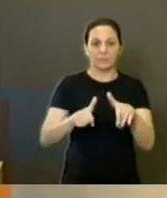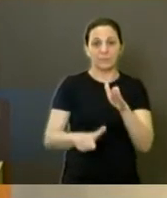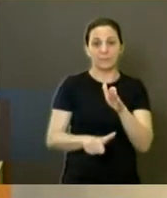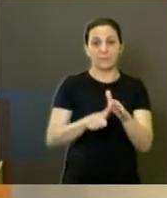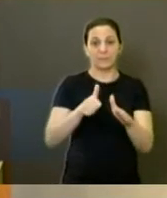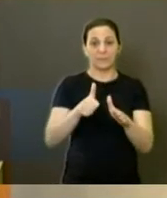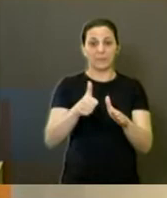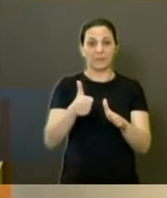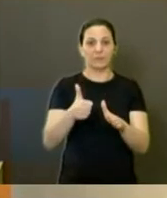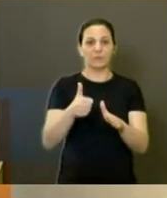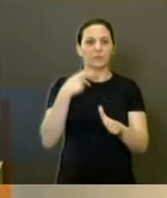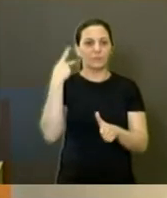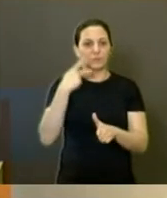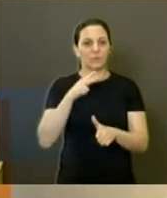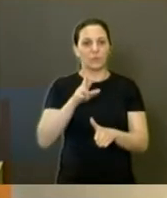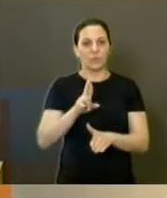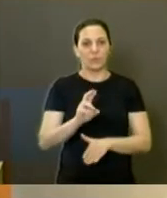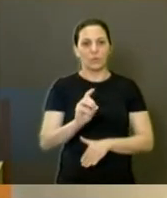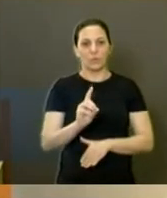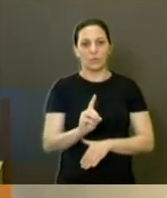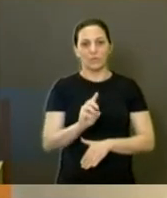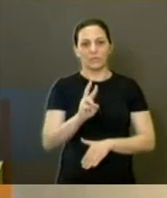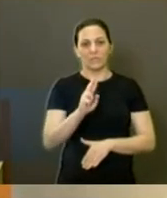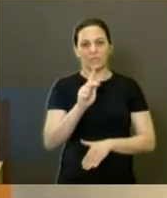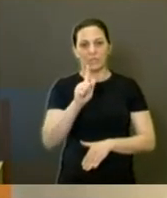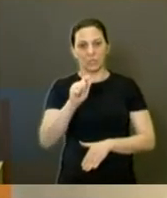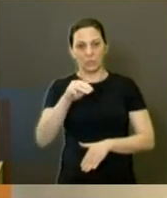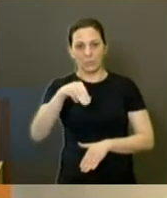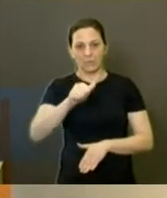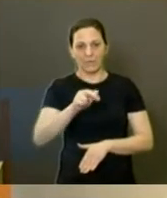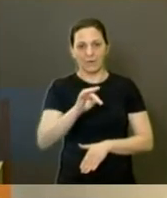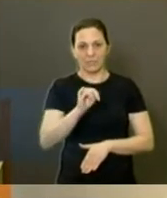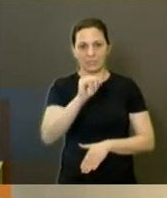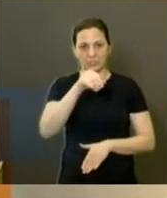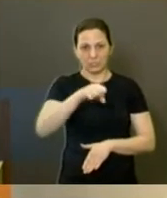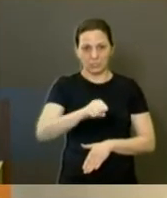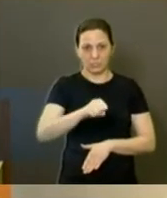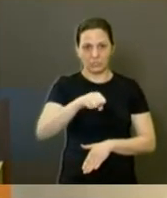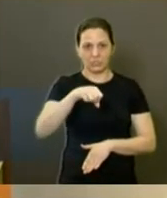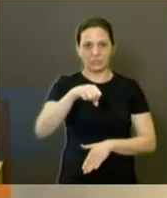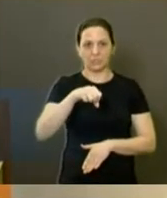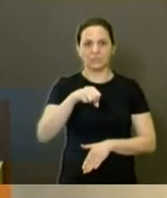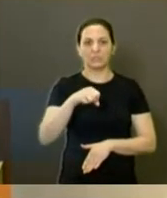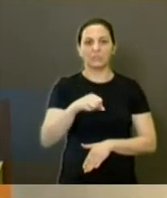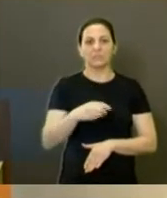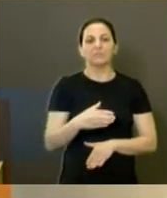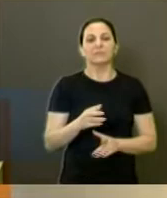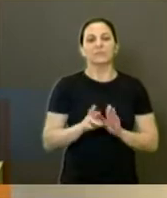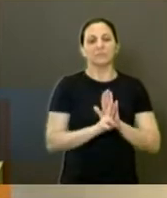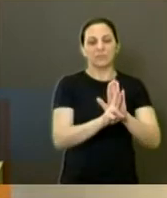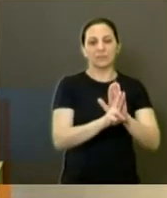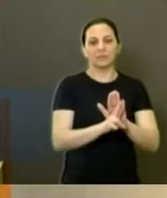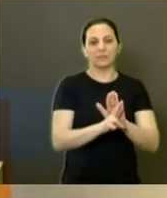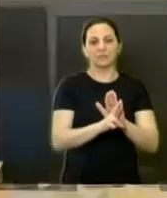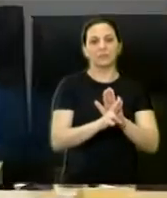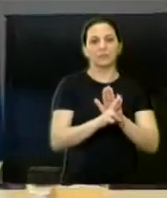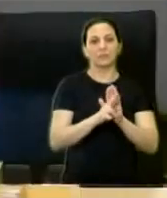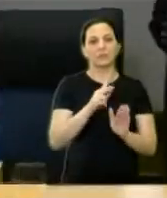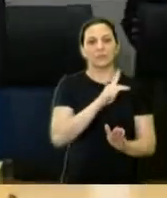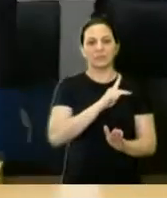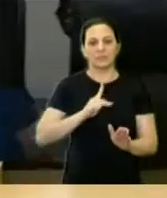primeiramente vereador Rodrigo Martins, representando o vereador Elias Chediek, presidente da Câmara Municipal de Araraquara.